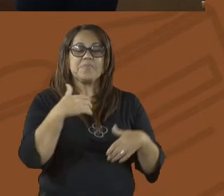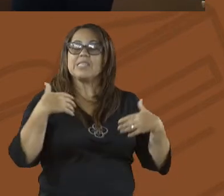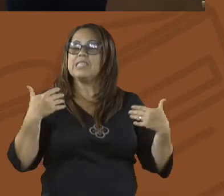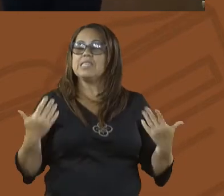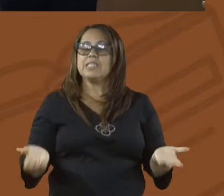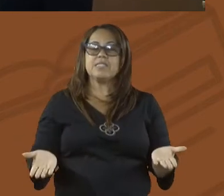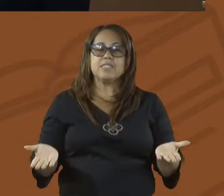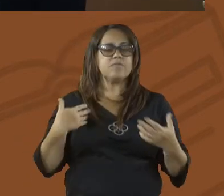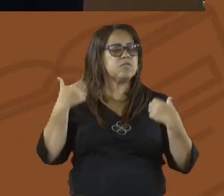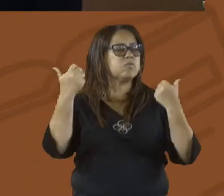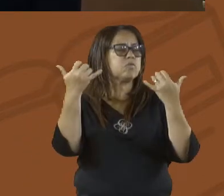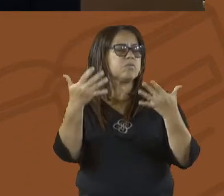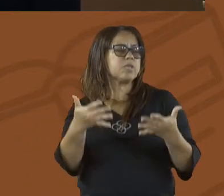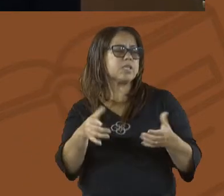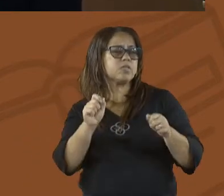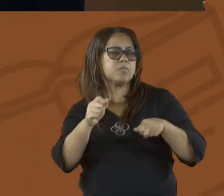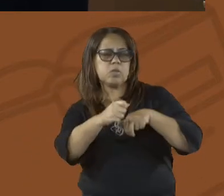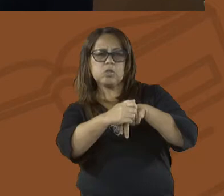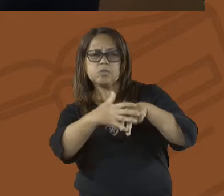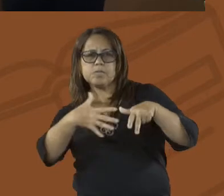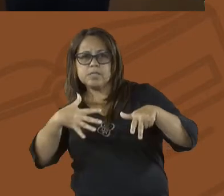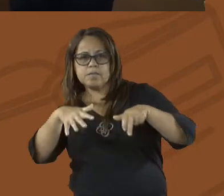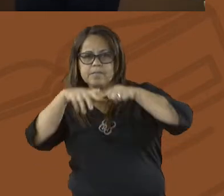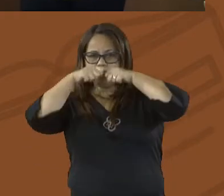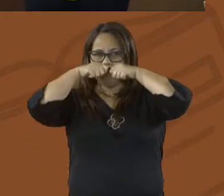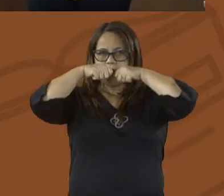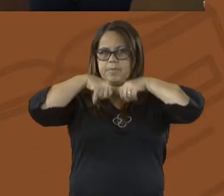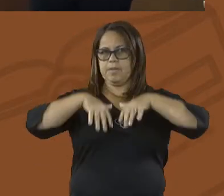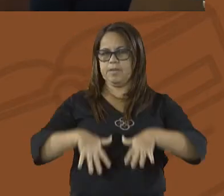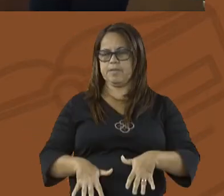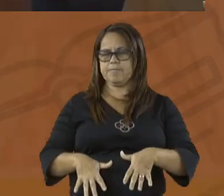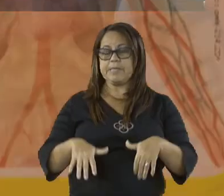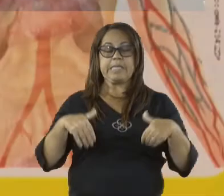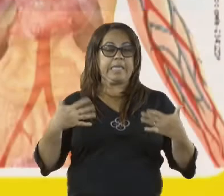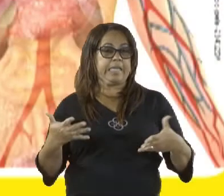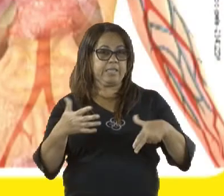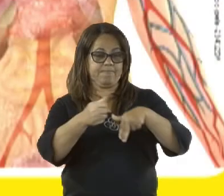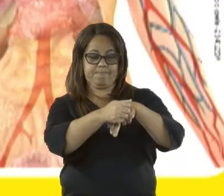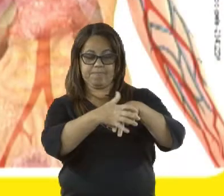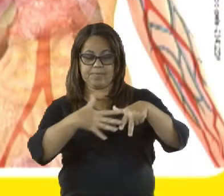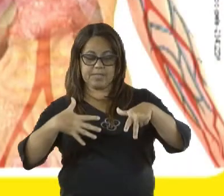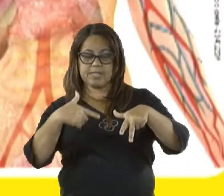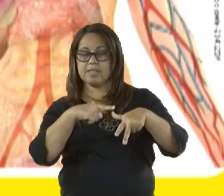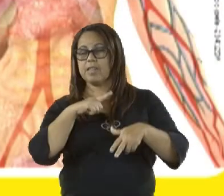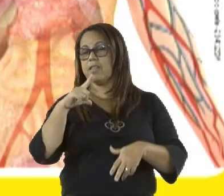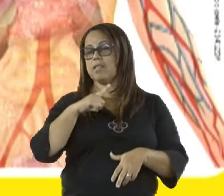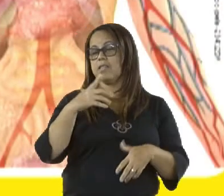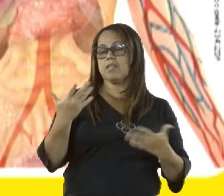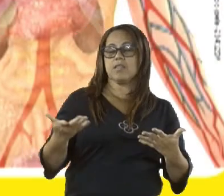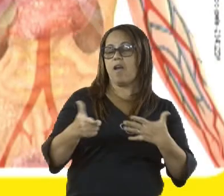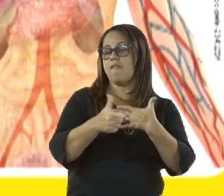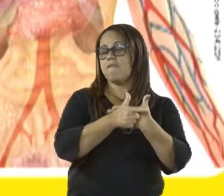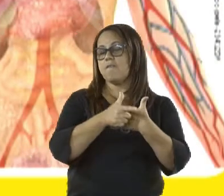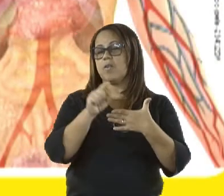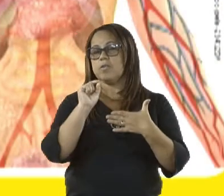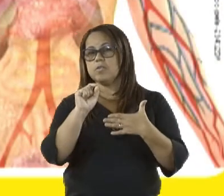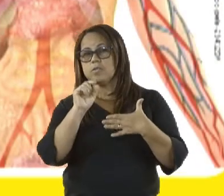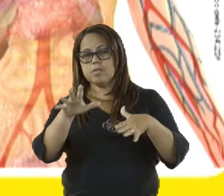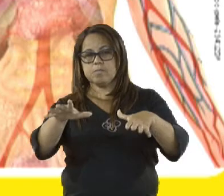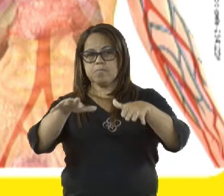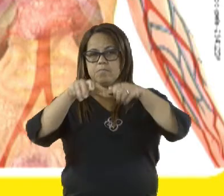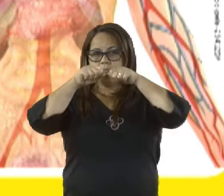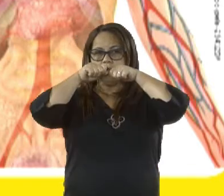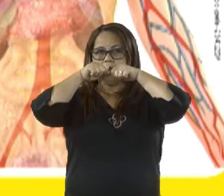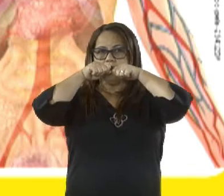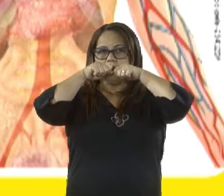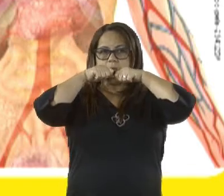gente vai falar um pouquinho sobre o sistema respiratório. O sistema respiratório possui como função principal capturar o